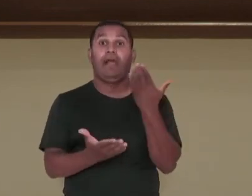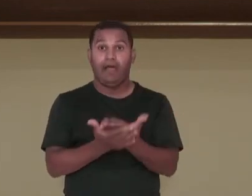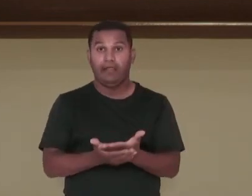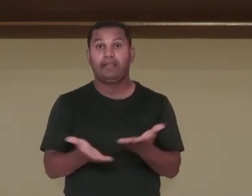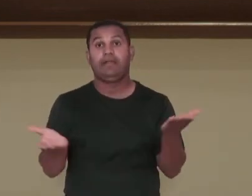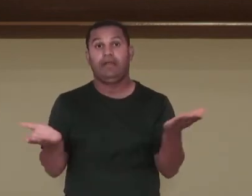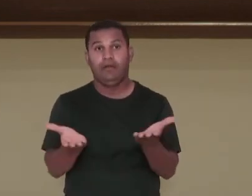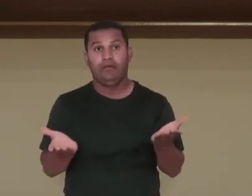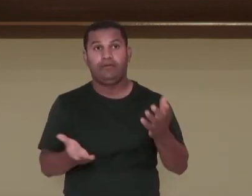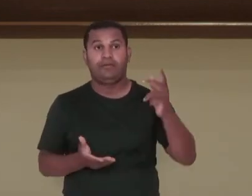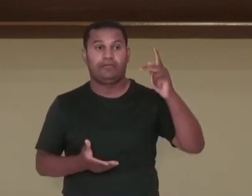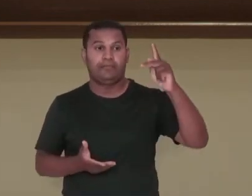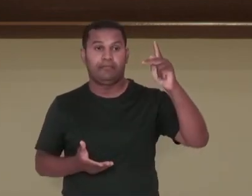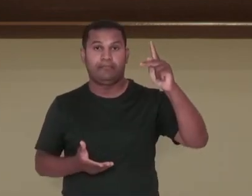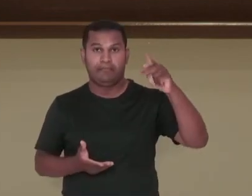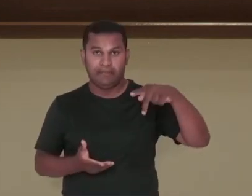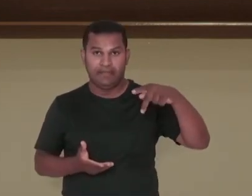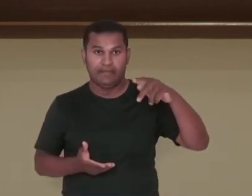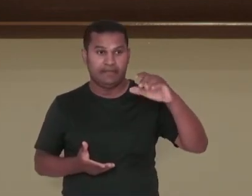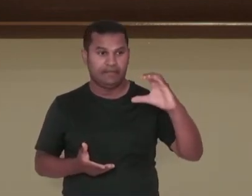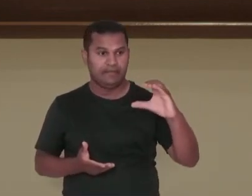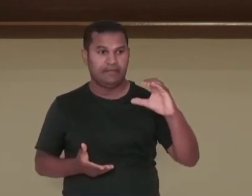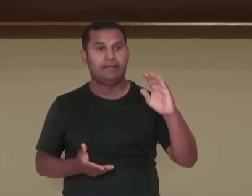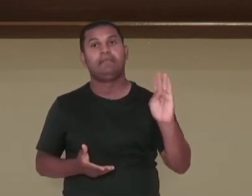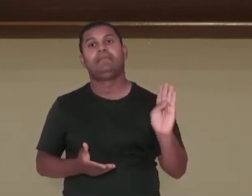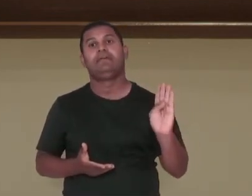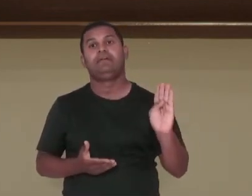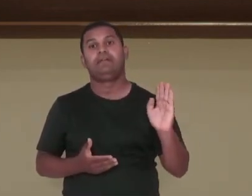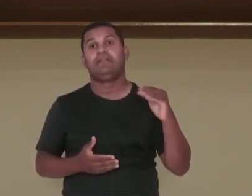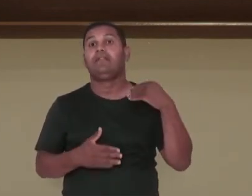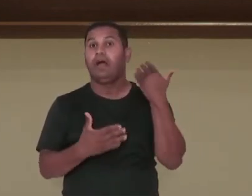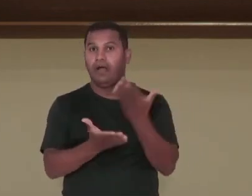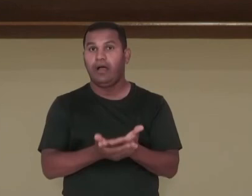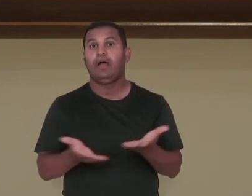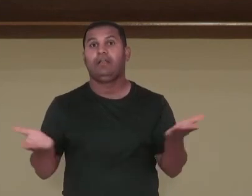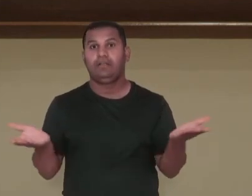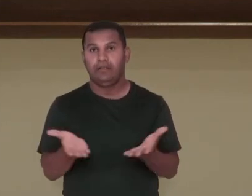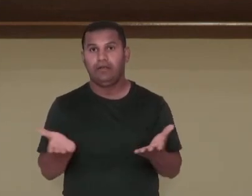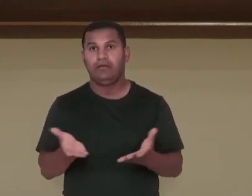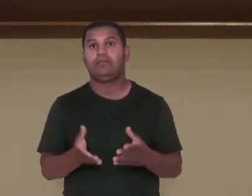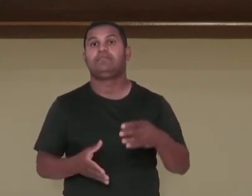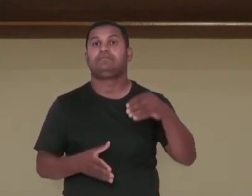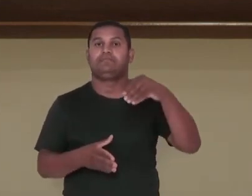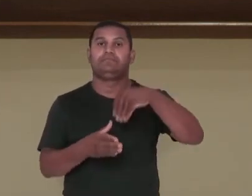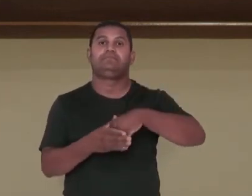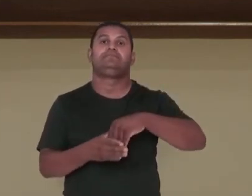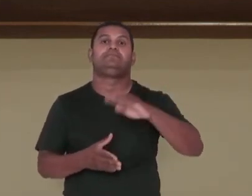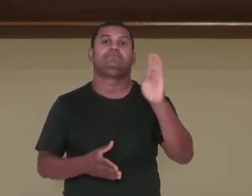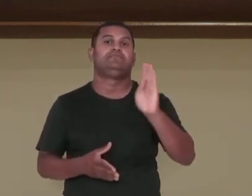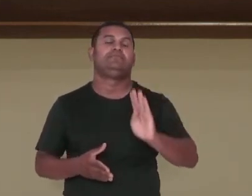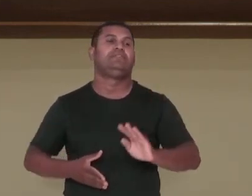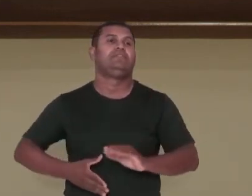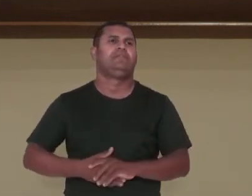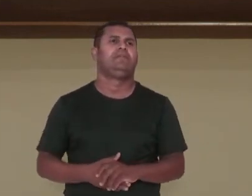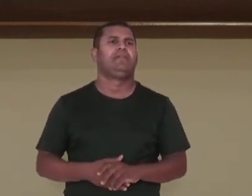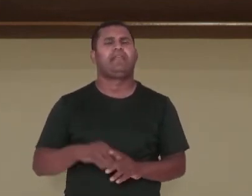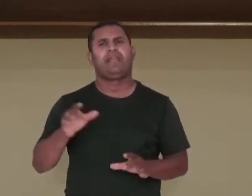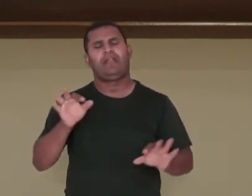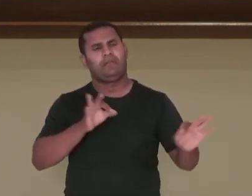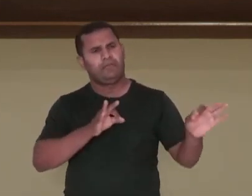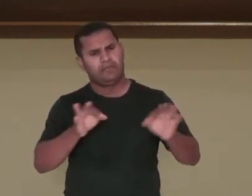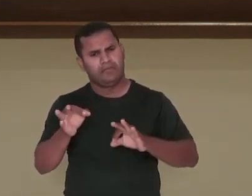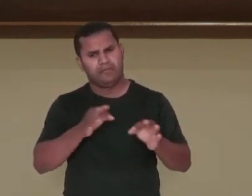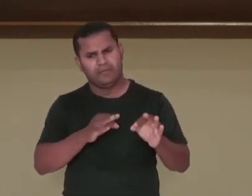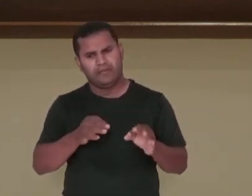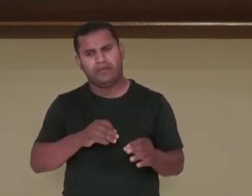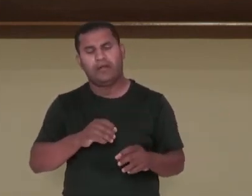partido político mais antigo existente no país. Nos anos seguintes, o grupo passou a defender a transformação